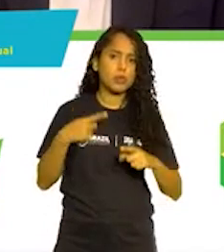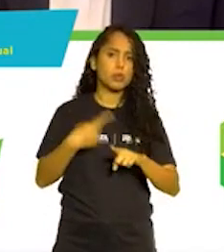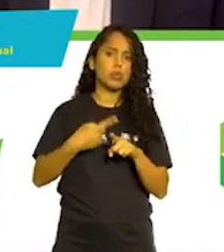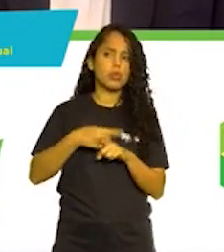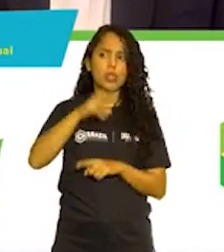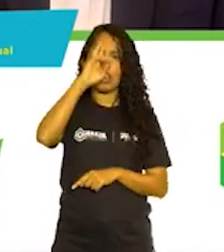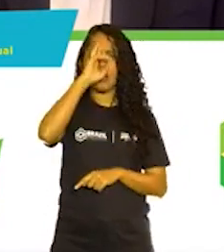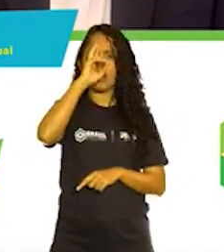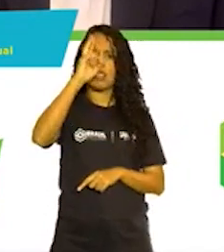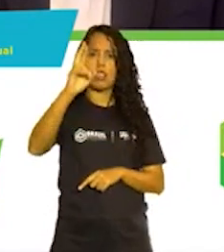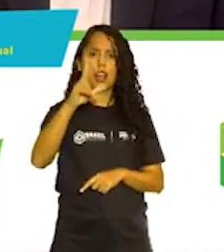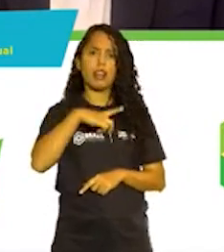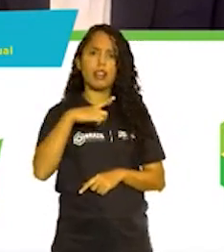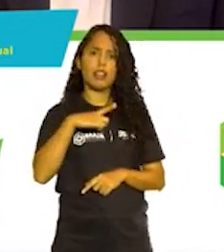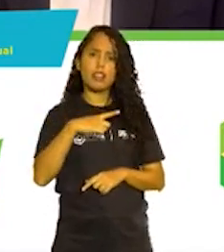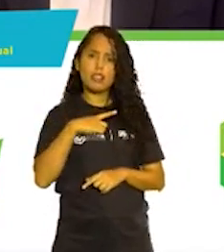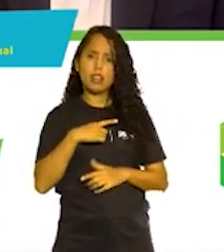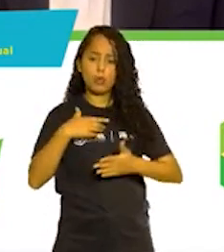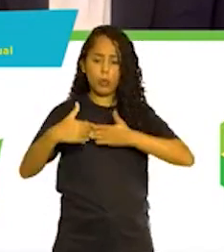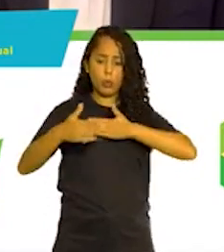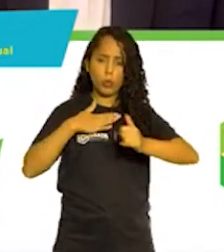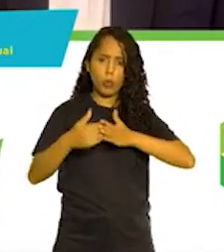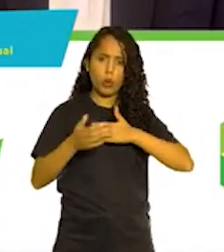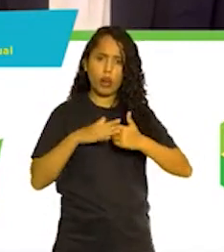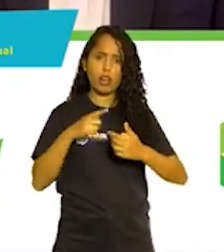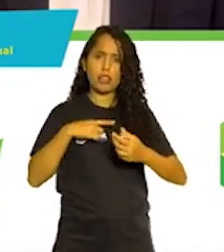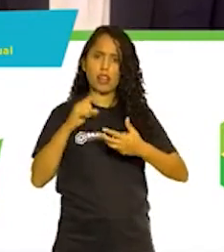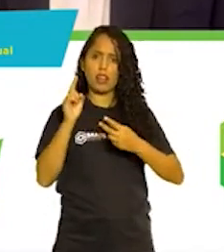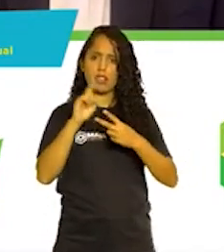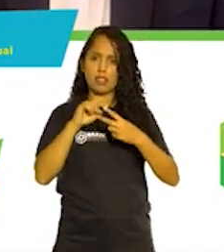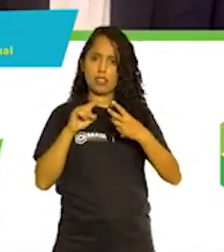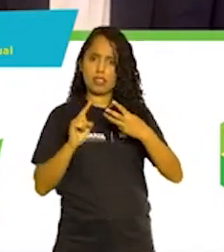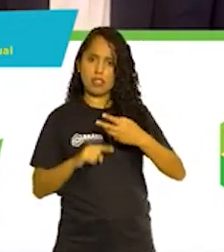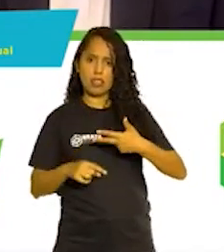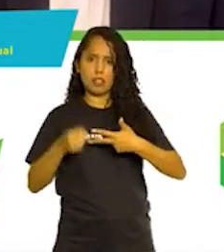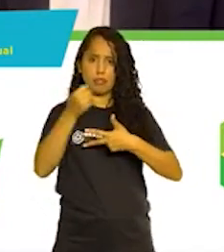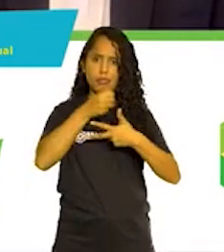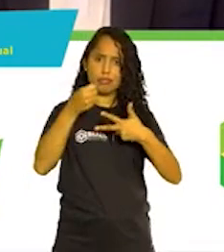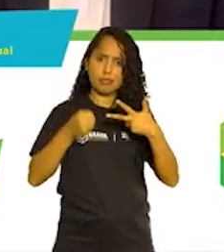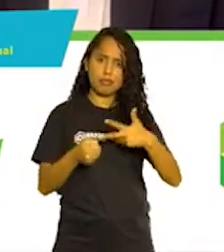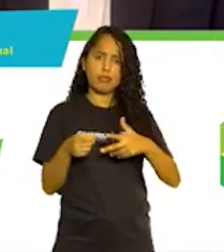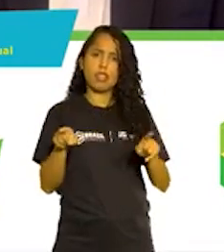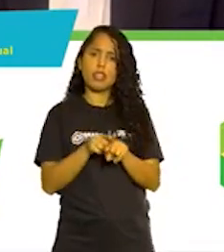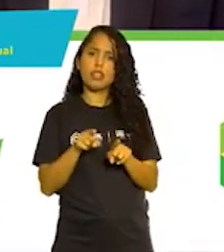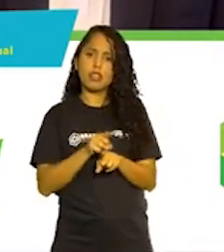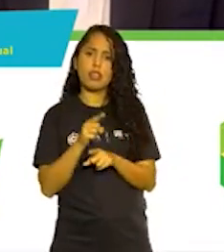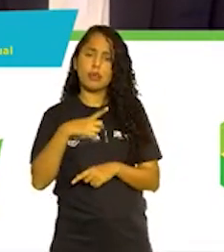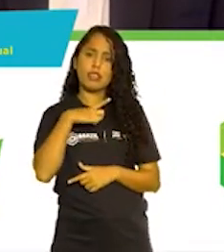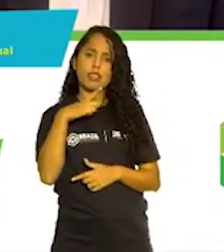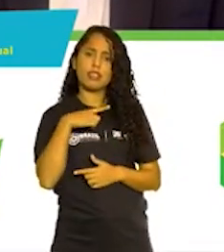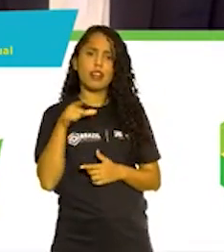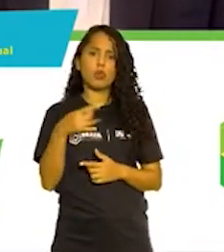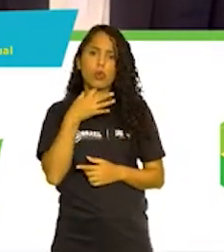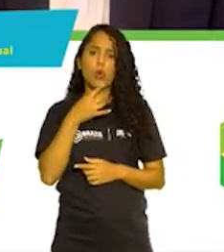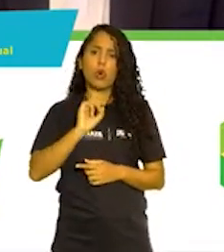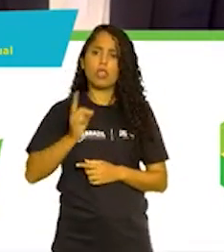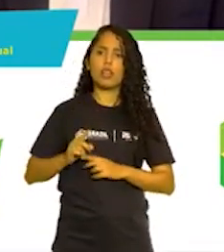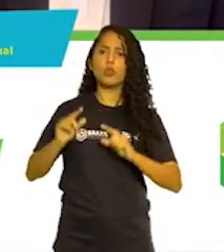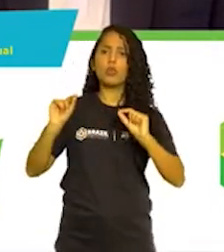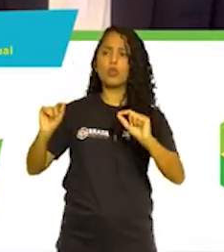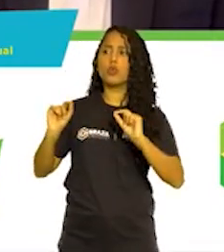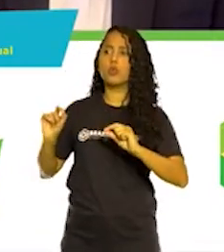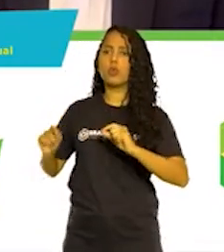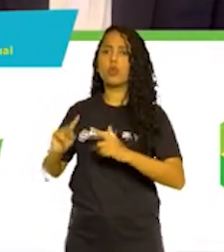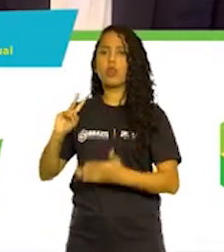autoridade, seja ela de qualquer uma das três instâncias, desconhece o que acontece lá na periferia,